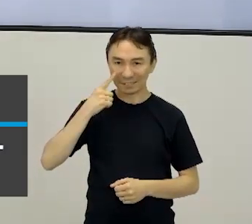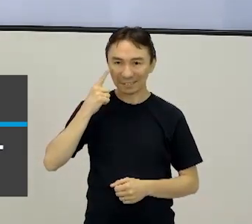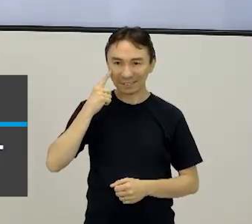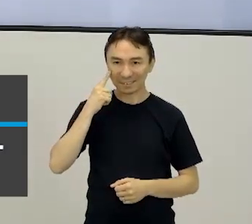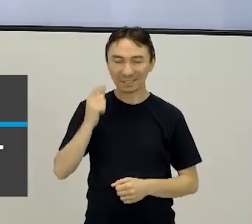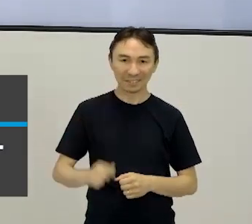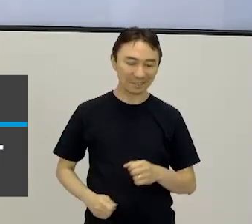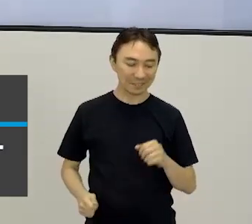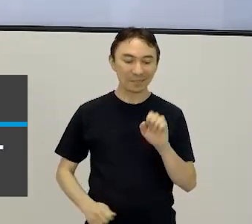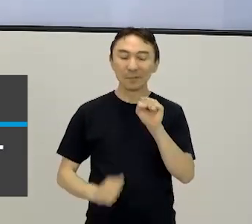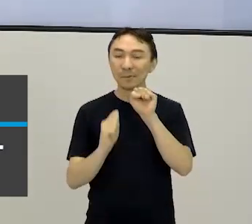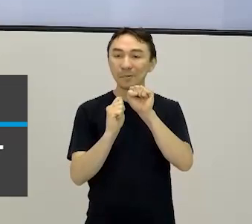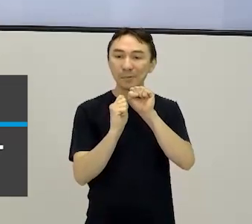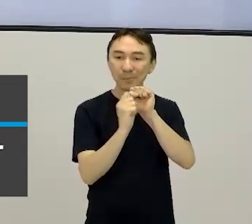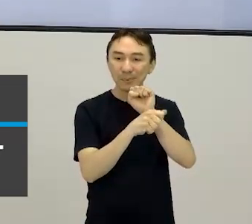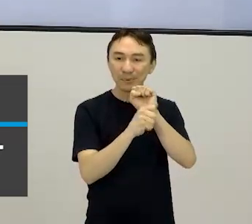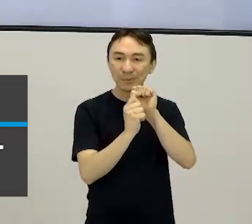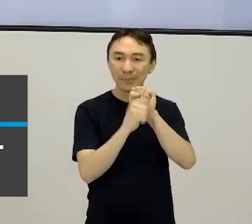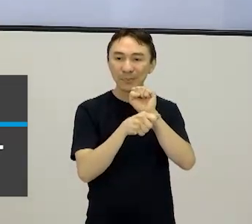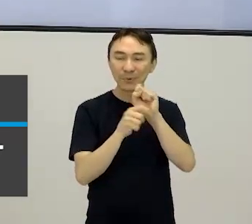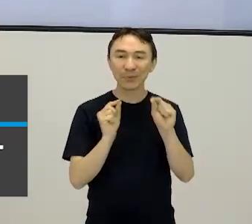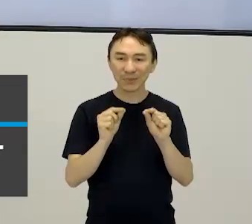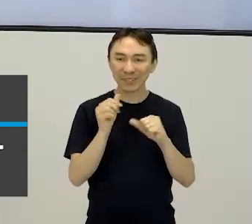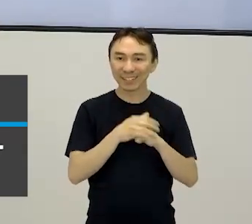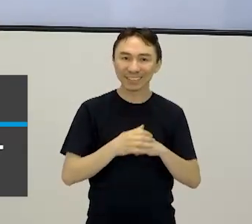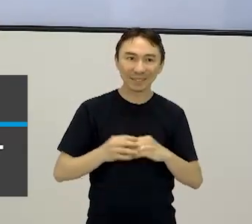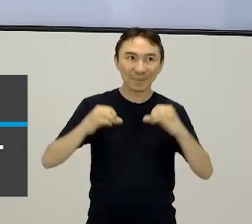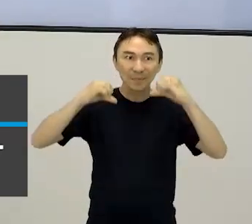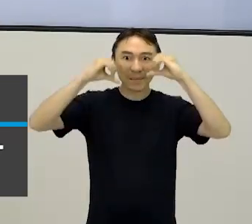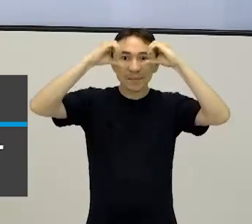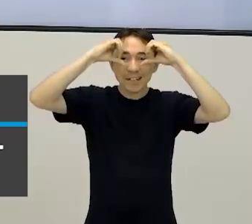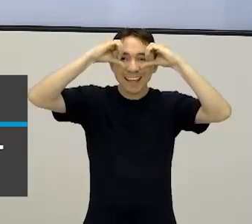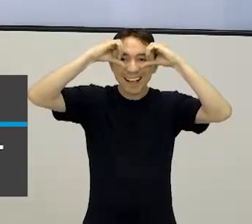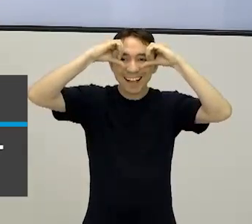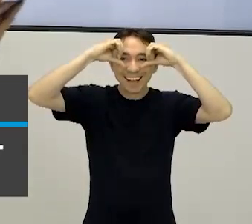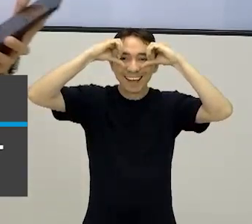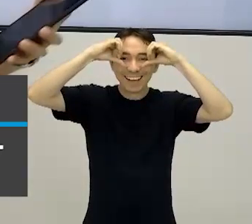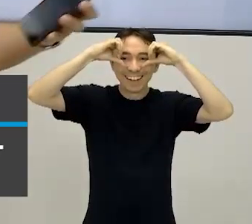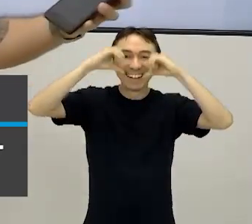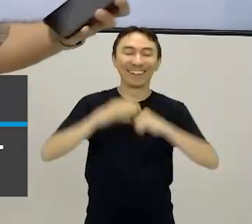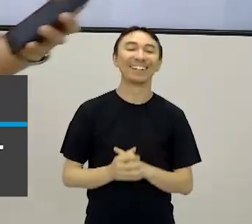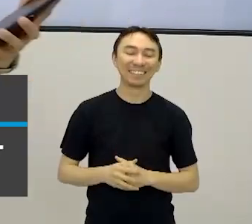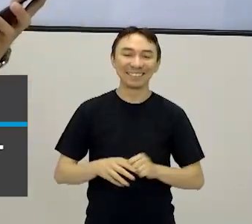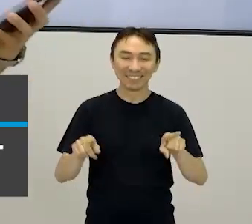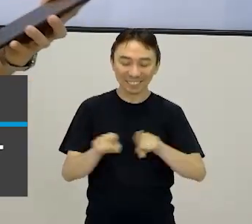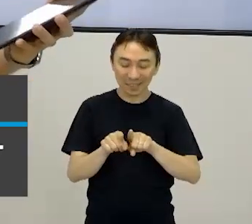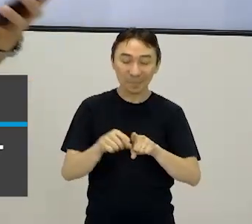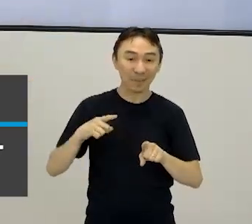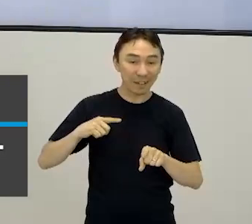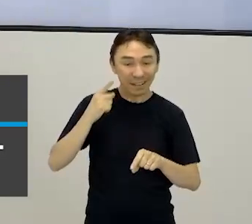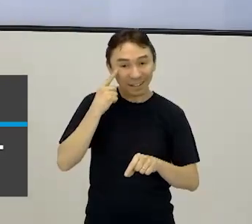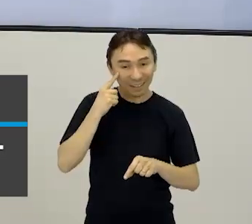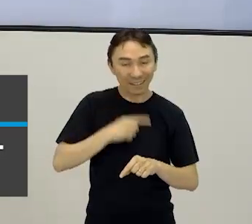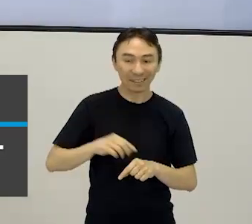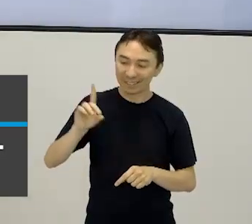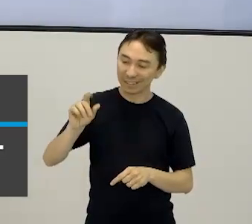olhinho de coração. Nós temos aqui o Danilo que disse mais animação e